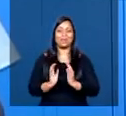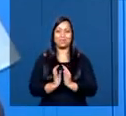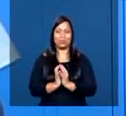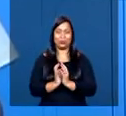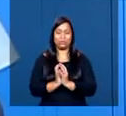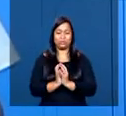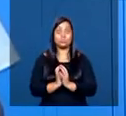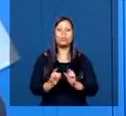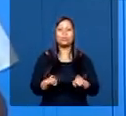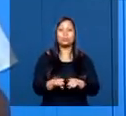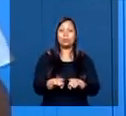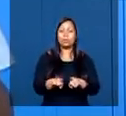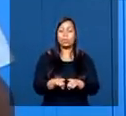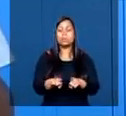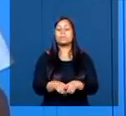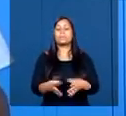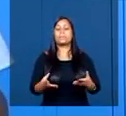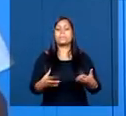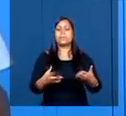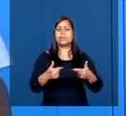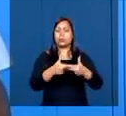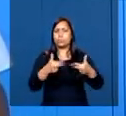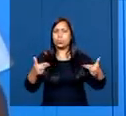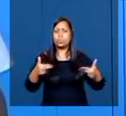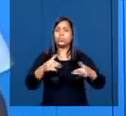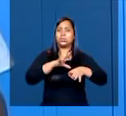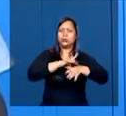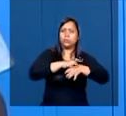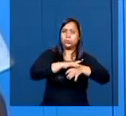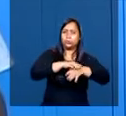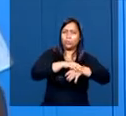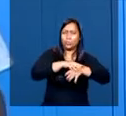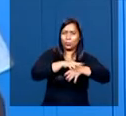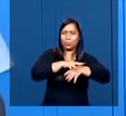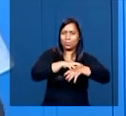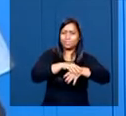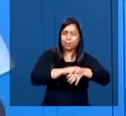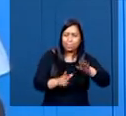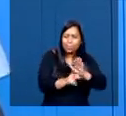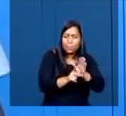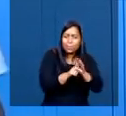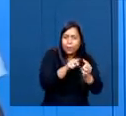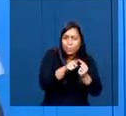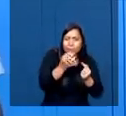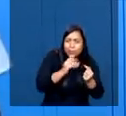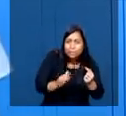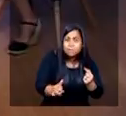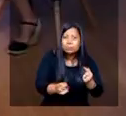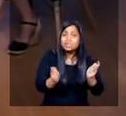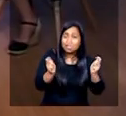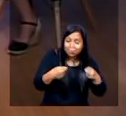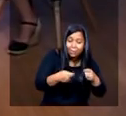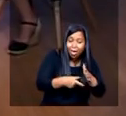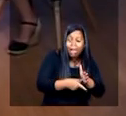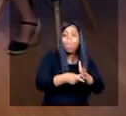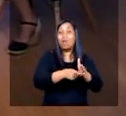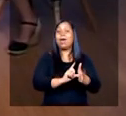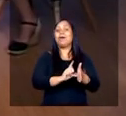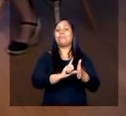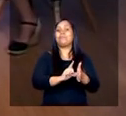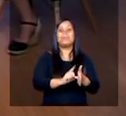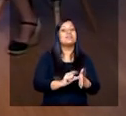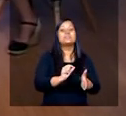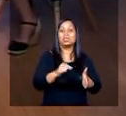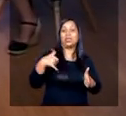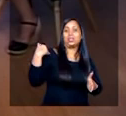cristalização, né, das psicopatologias e das patologias na criança, você pode prevenir antes de 3 anos, tá?